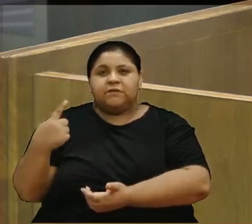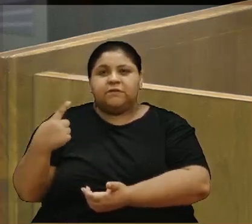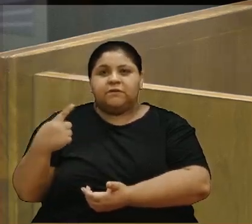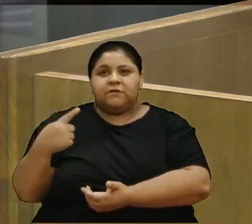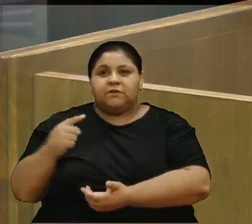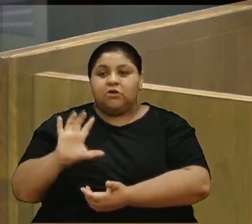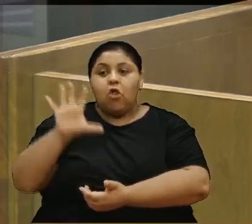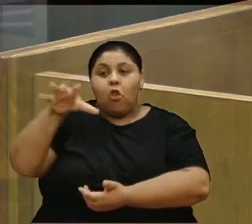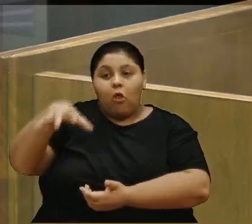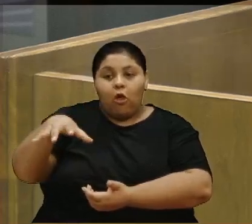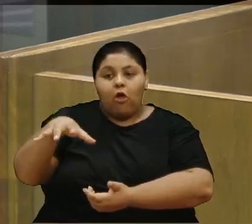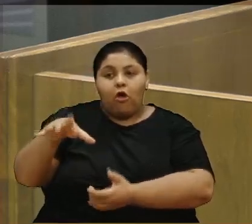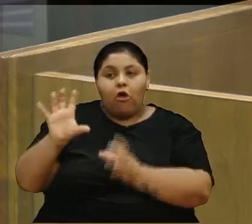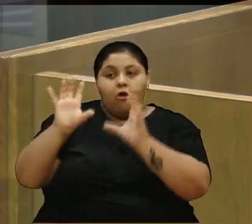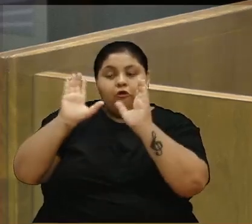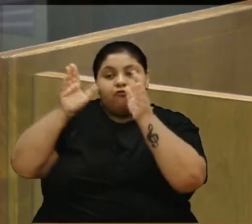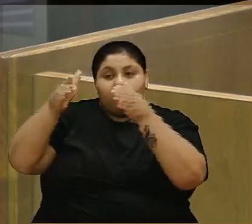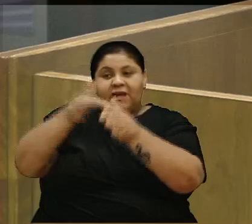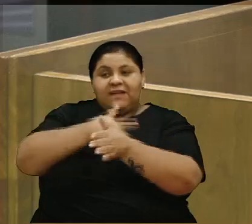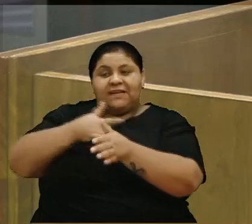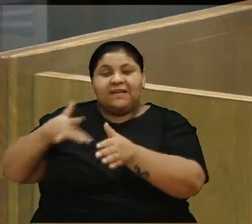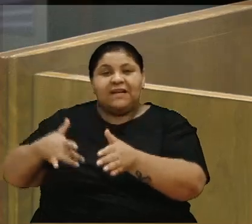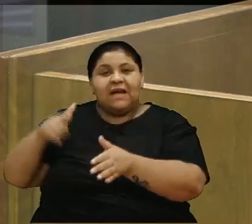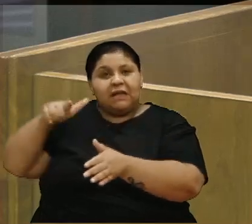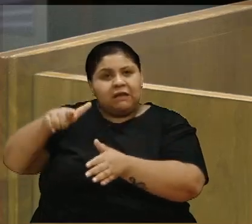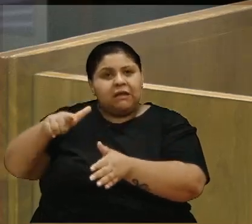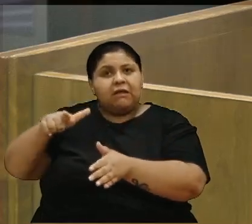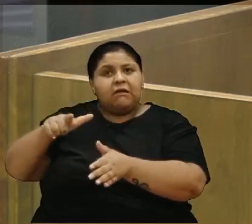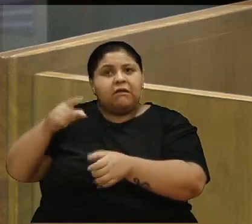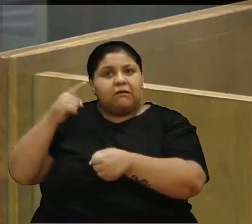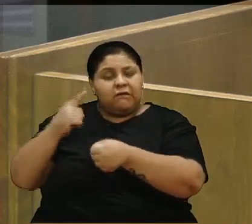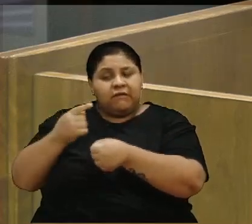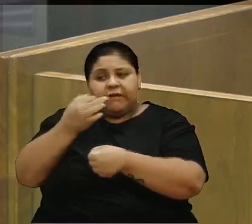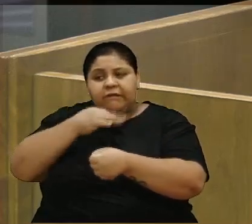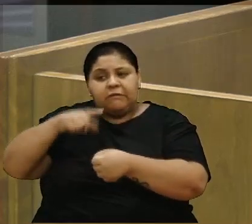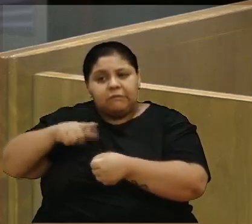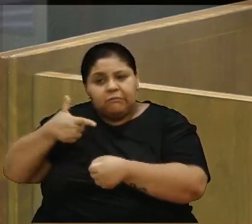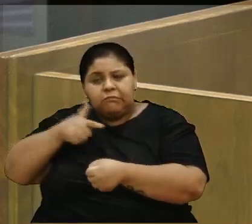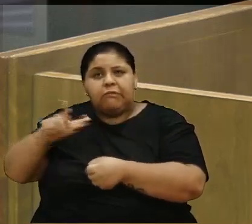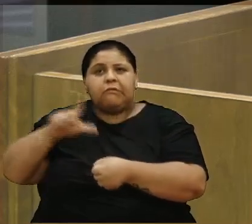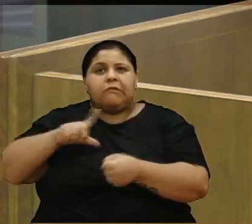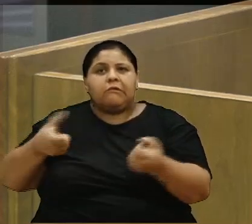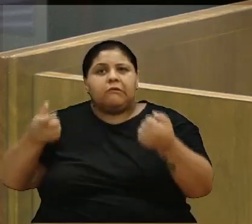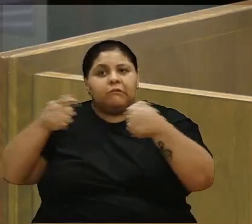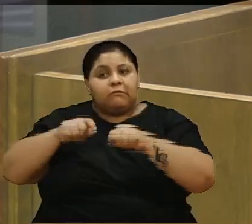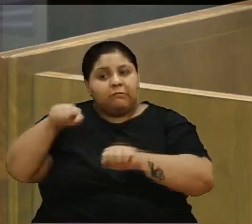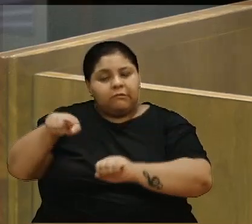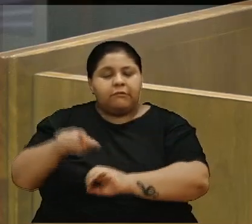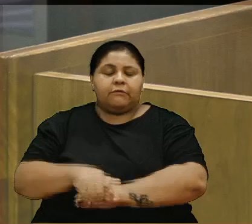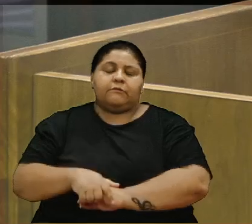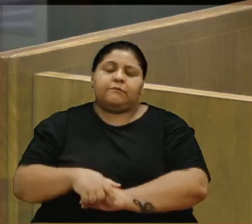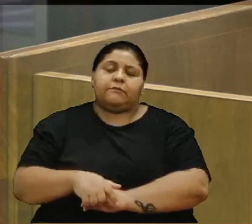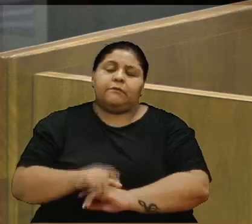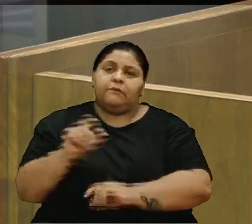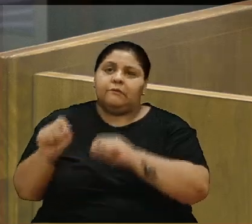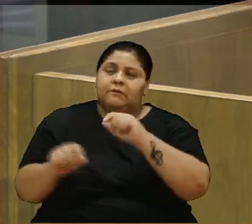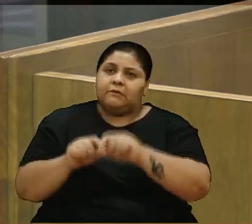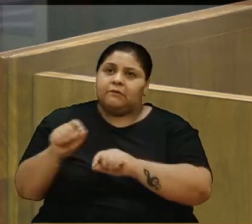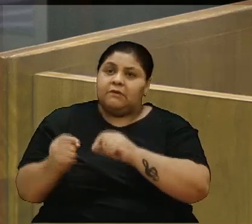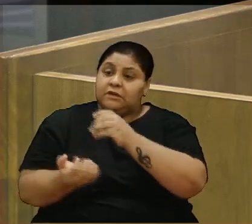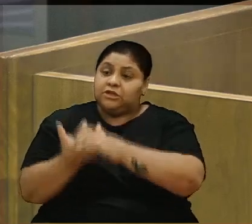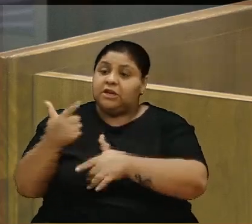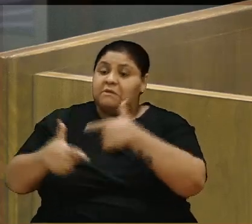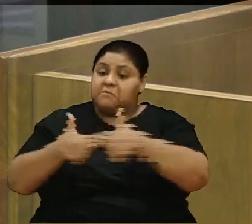da saúde aqui, a nossa cidade tem muito a ganhar e nós já temos capacidade pré-instalada para isso, o que geraria, inclusive, emprego